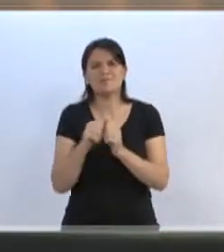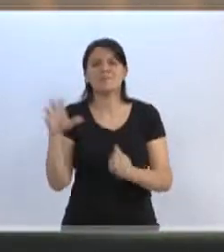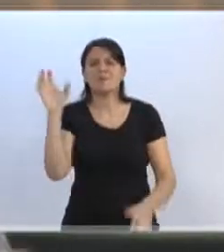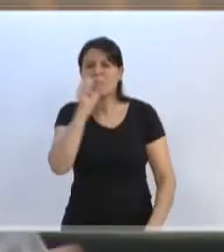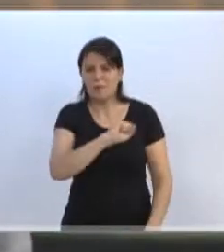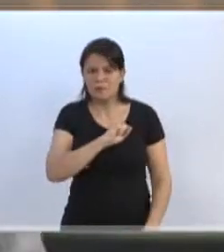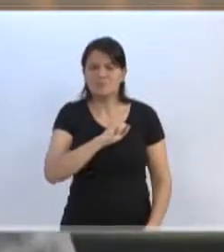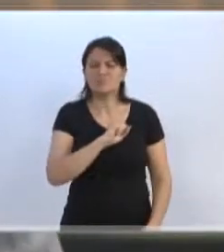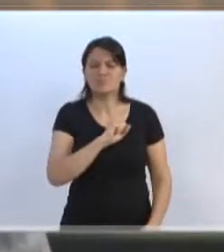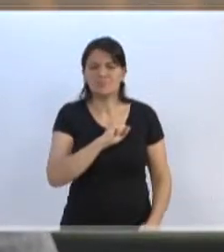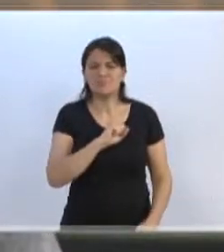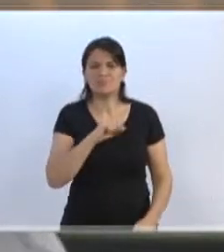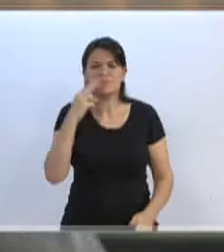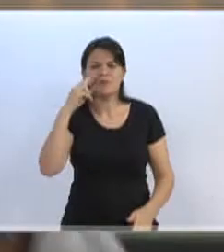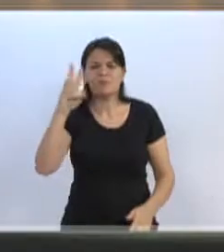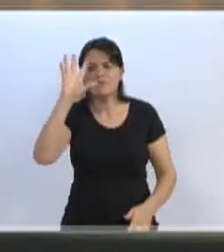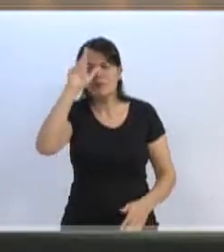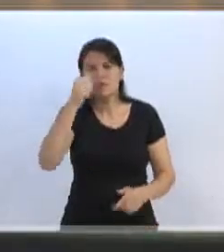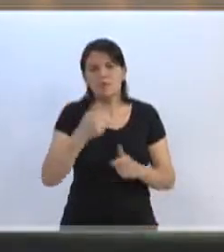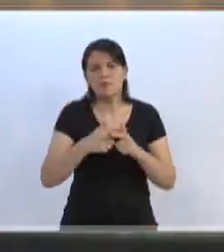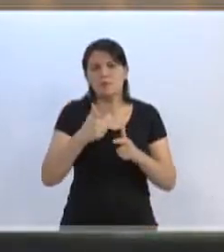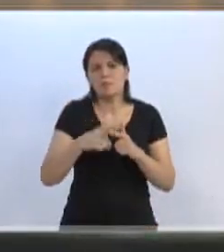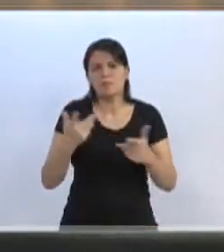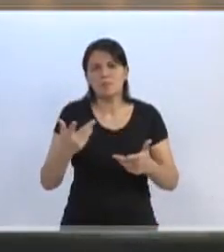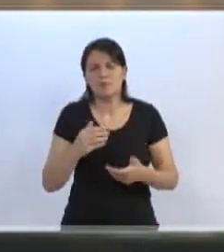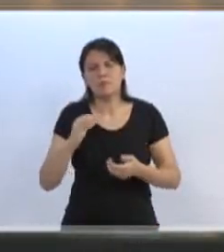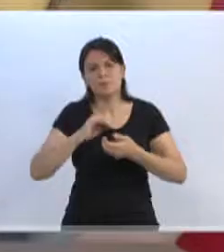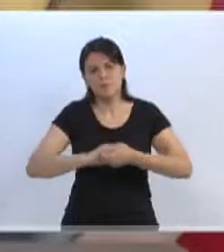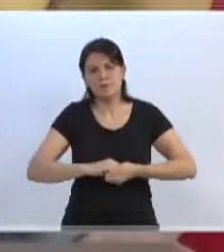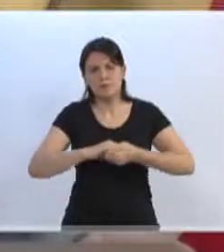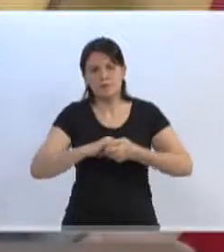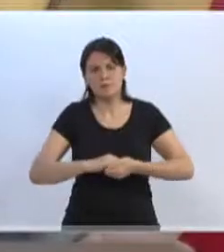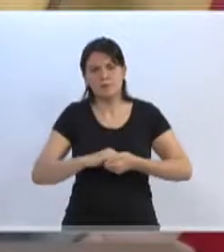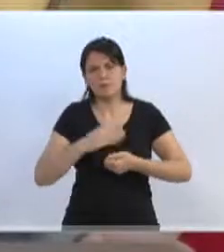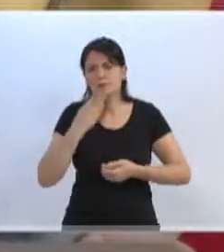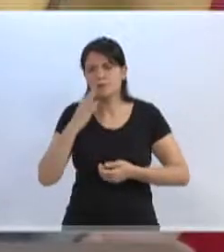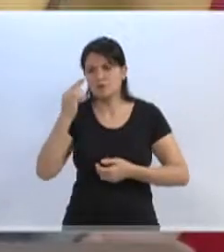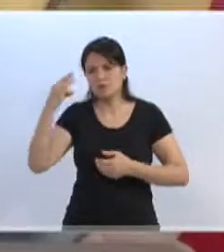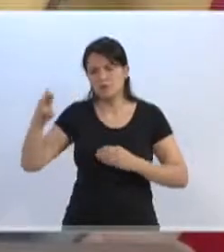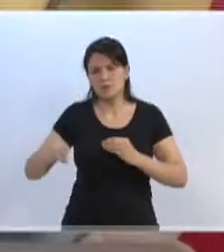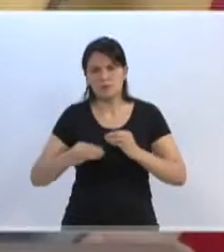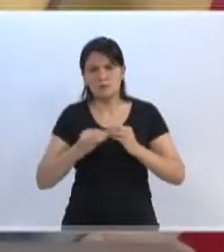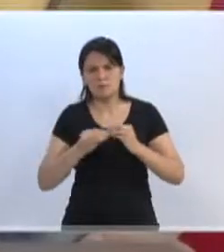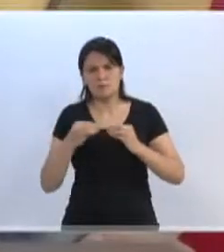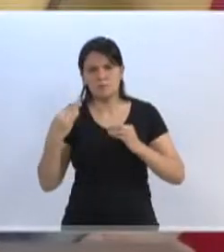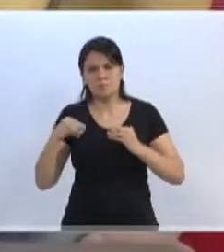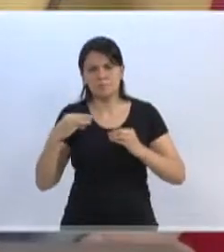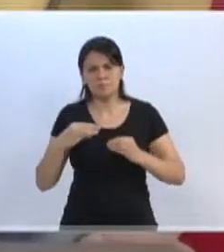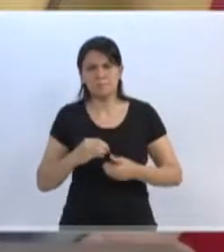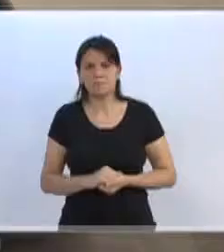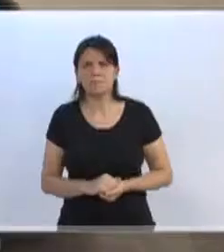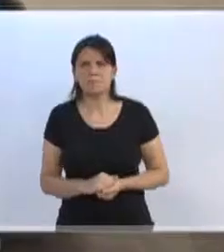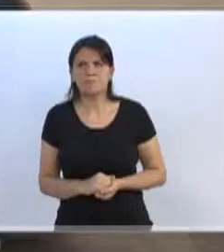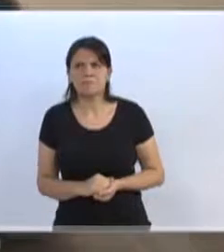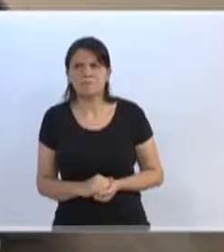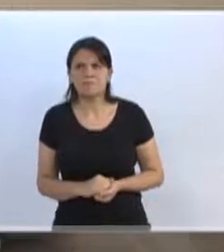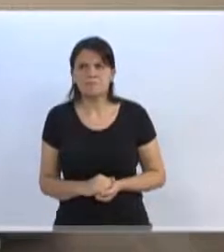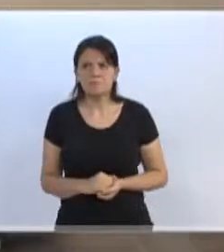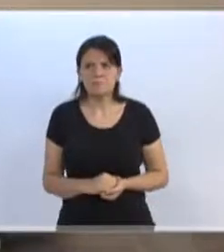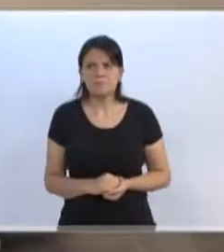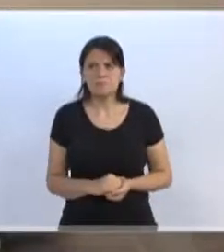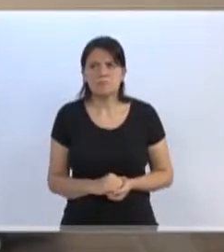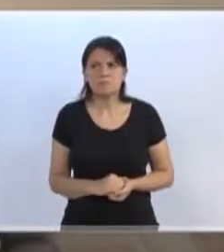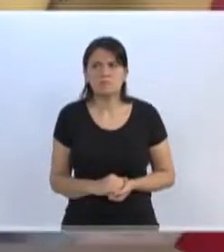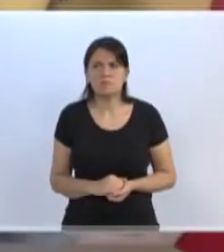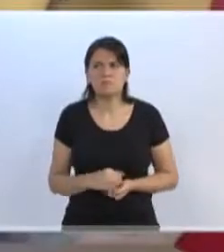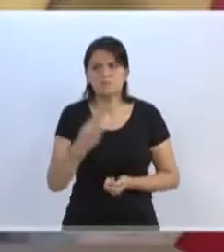conhecimento dele pra ver as soluções então parabéns obrigado presidenta três minutos devido aos apartes três minutos